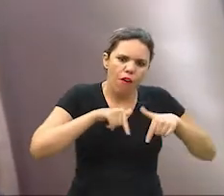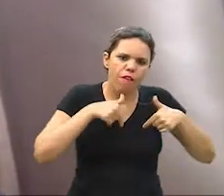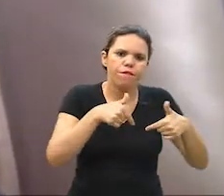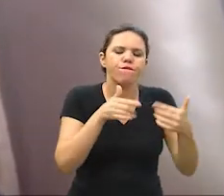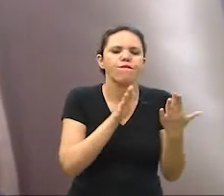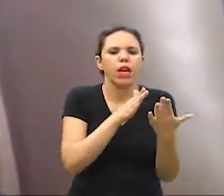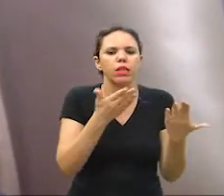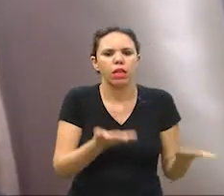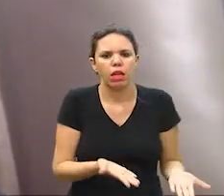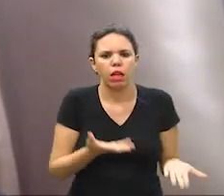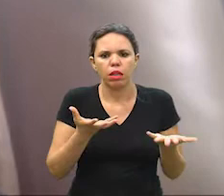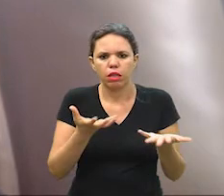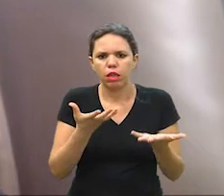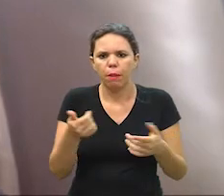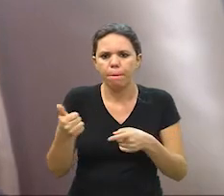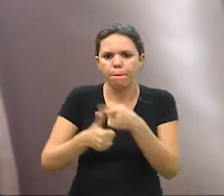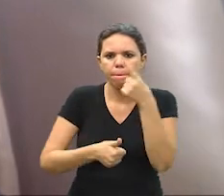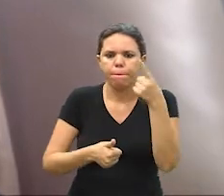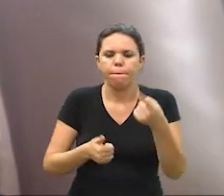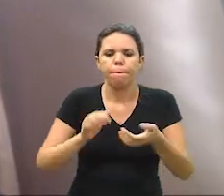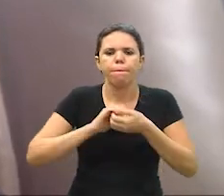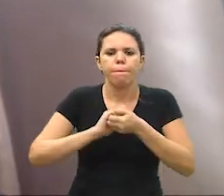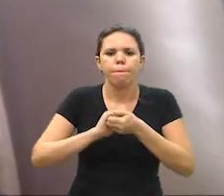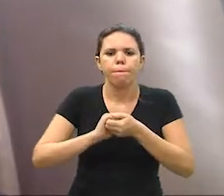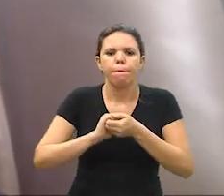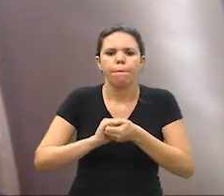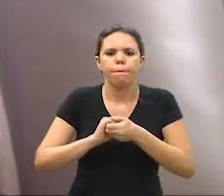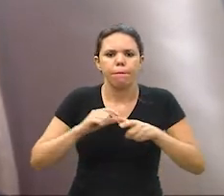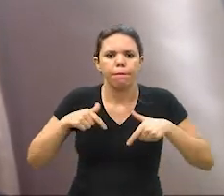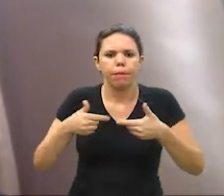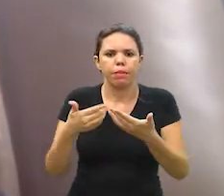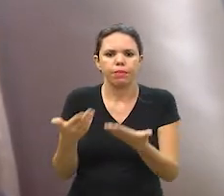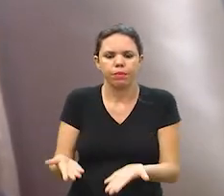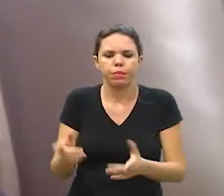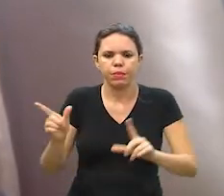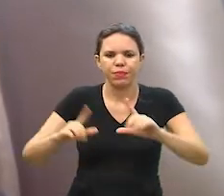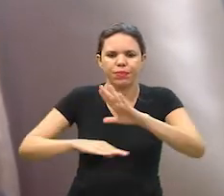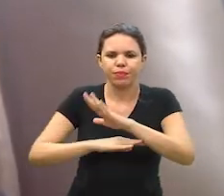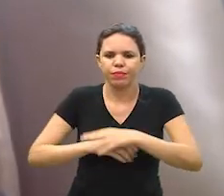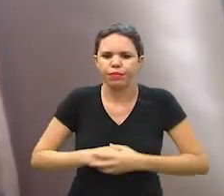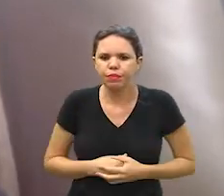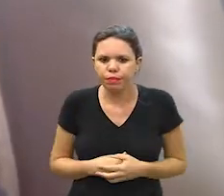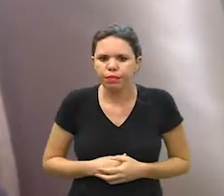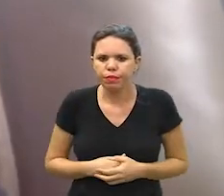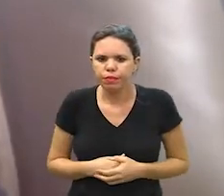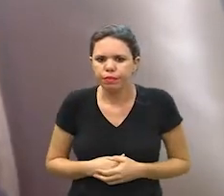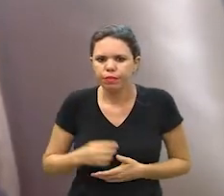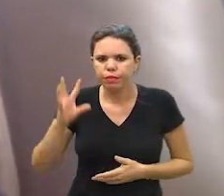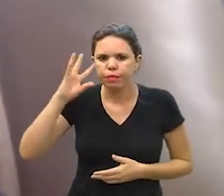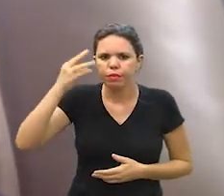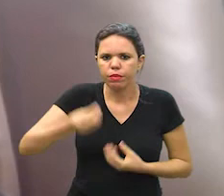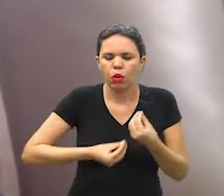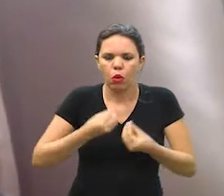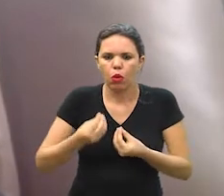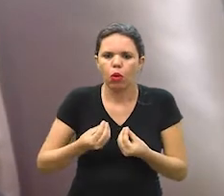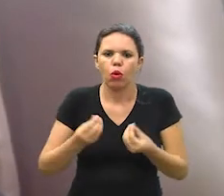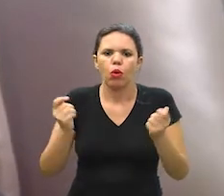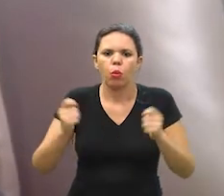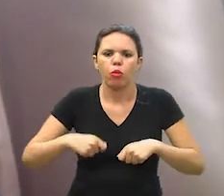enfrentaram. Então, eu queria, em primeiro lugar, cumprimentar essa iniciativa da TV Câmara, né? Entendendo como